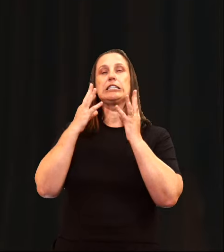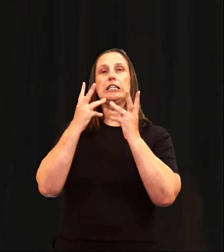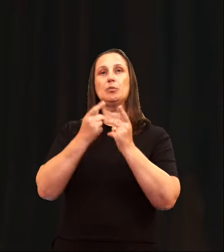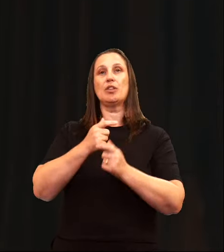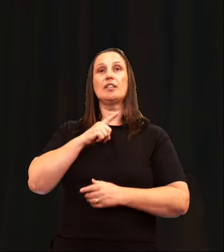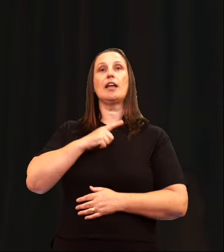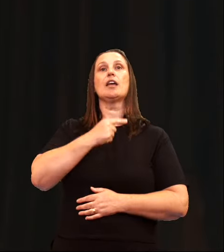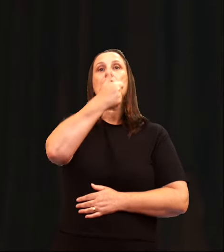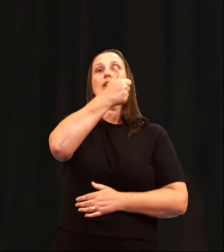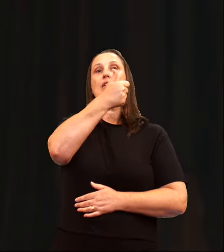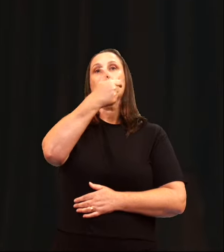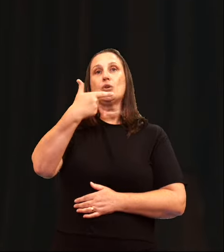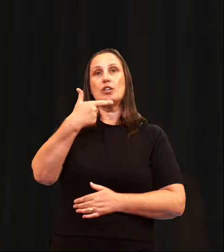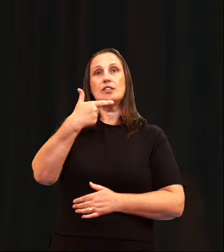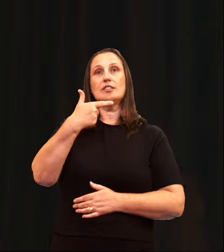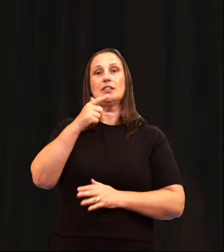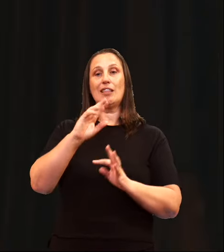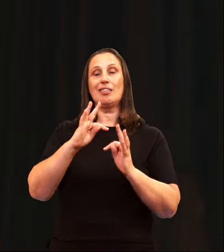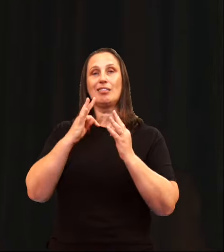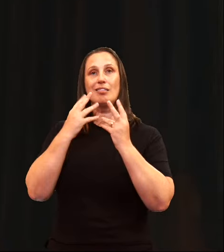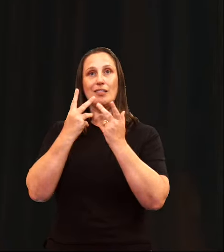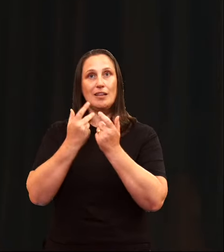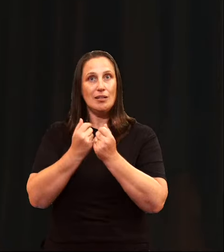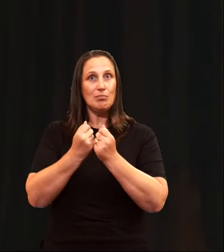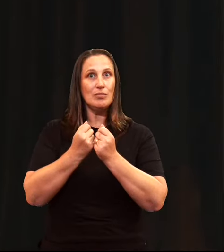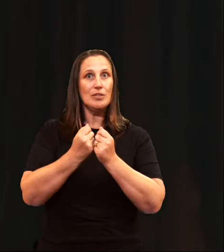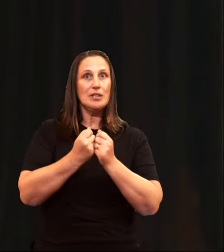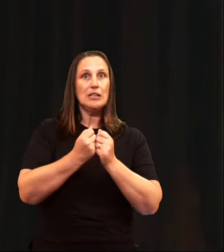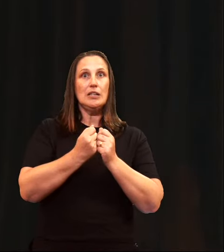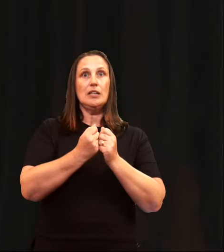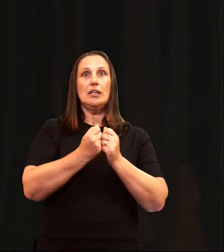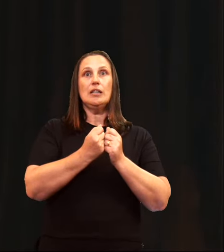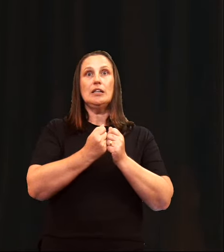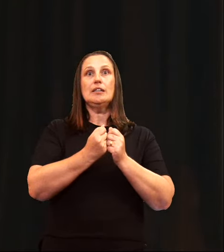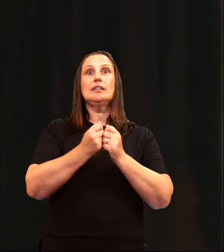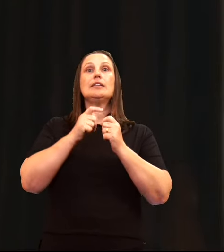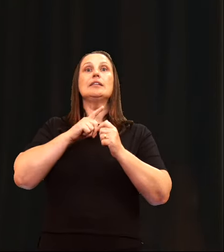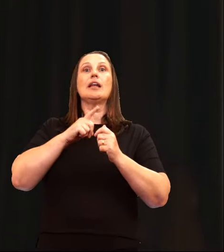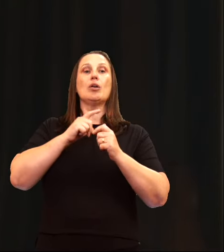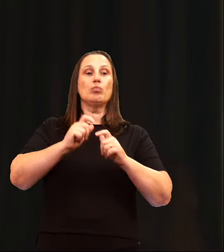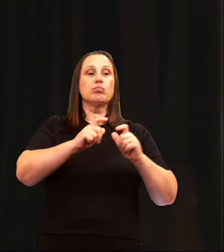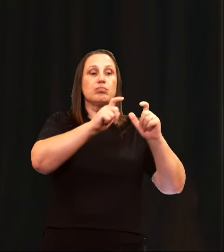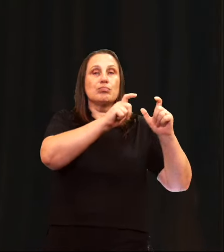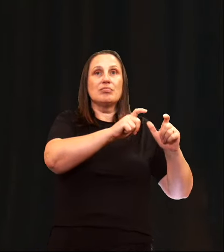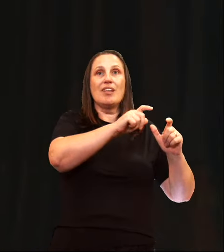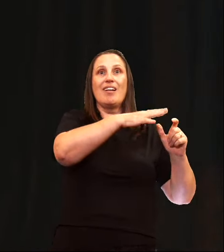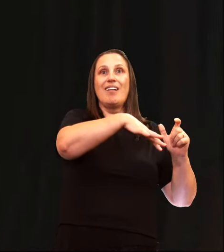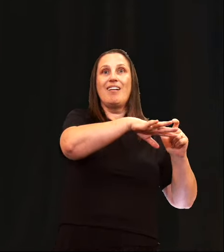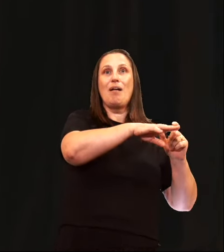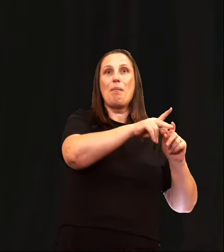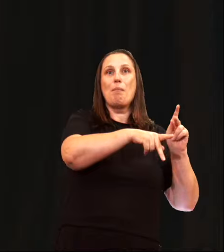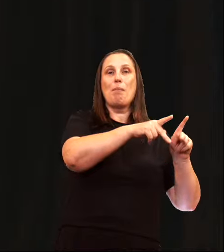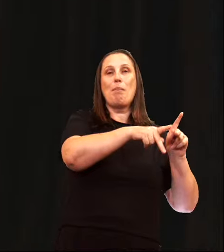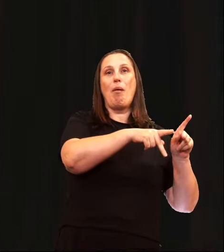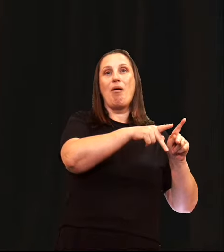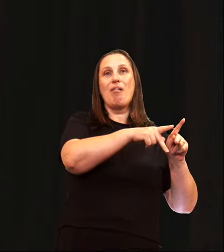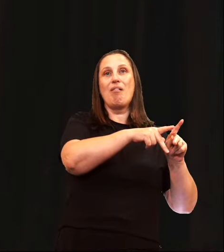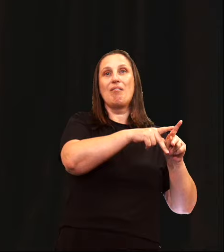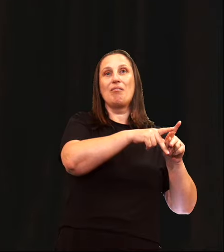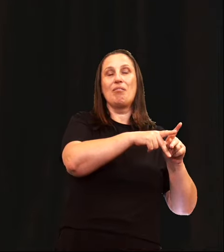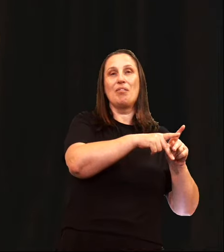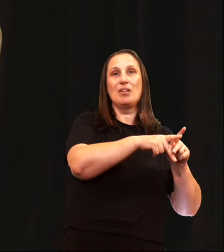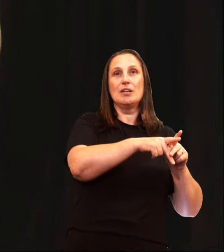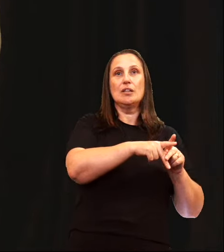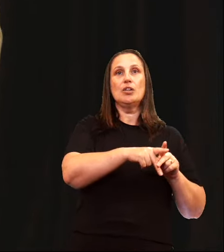tribos, e no lugar onde devia ficar cada um, tem o lugar do populacho, era o depois. Aonde que pega